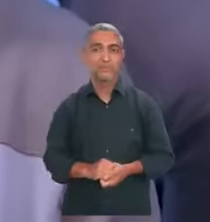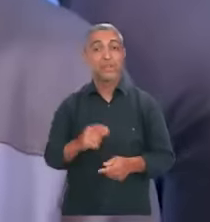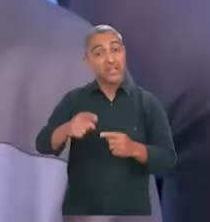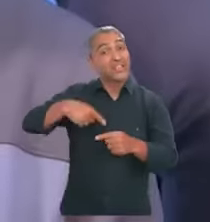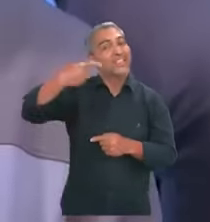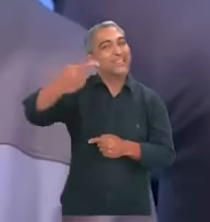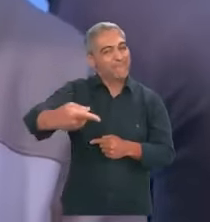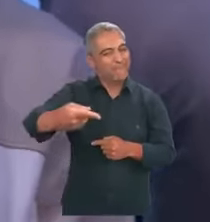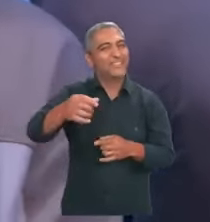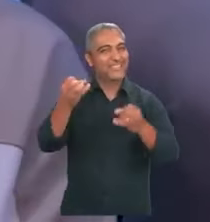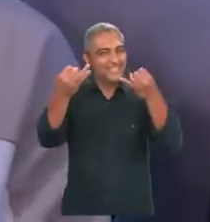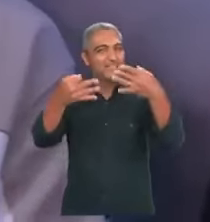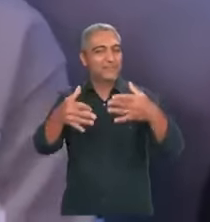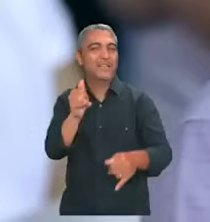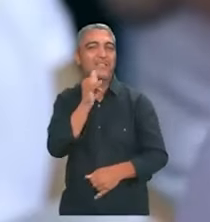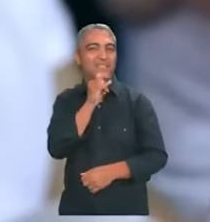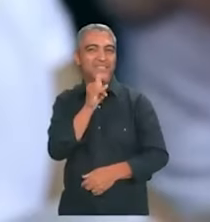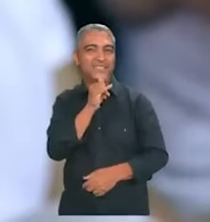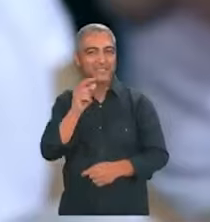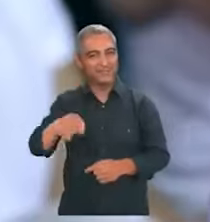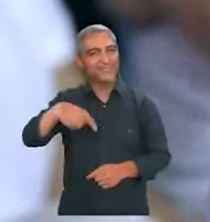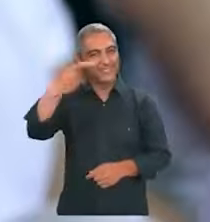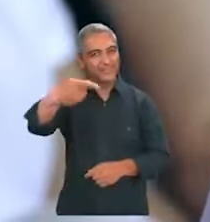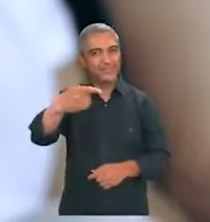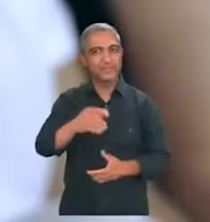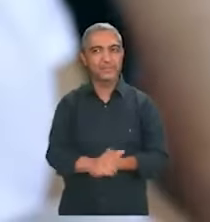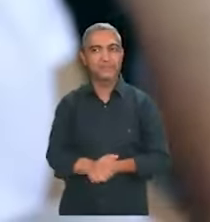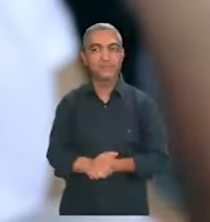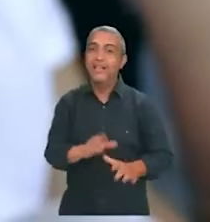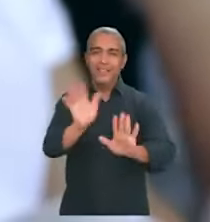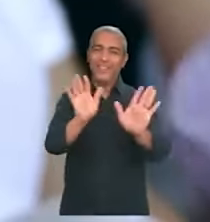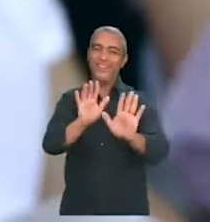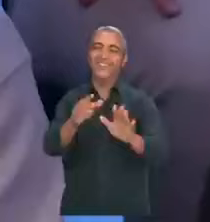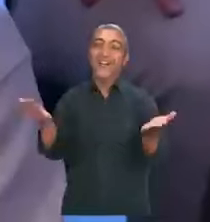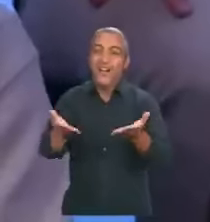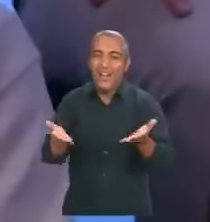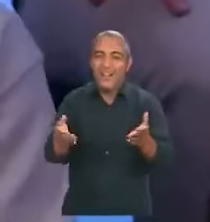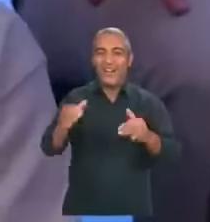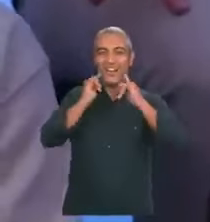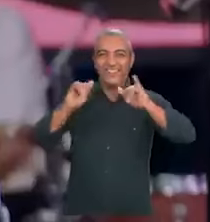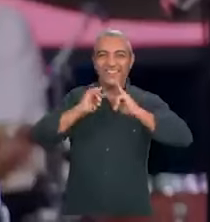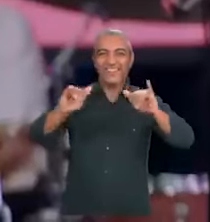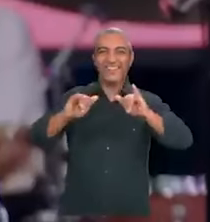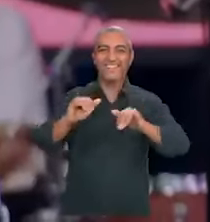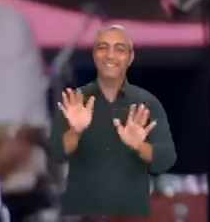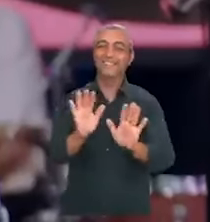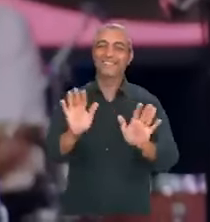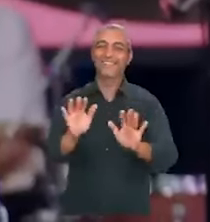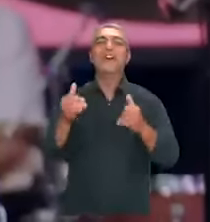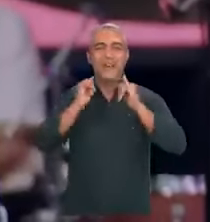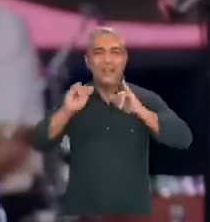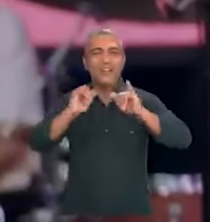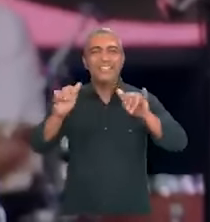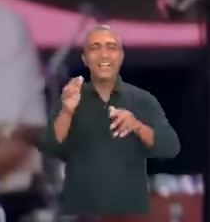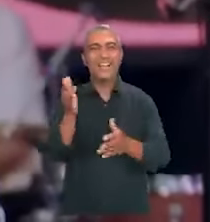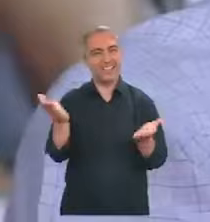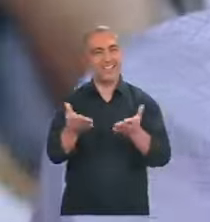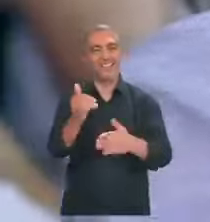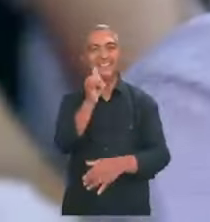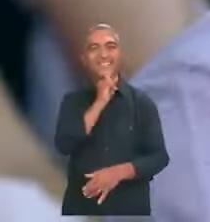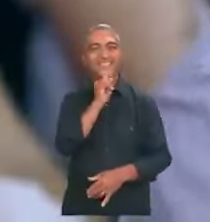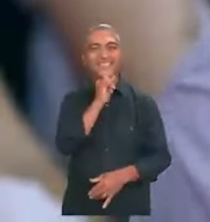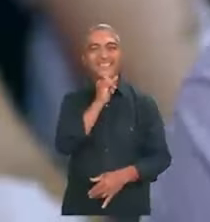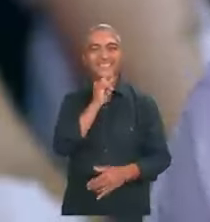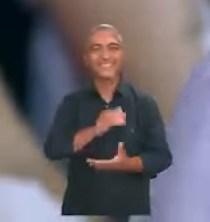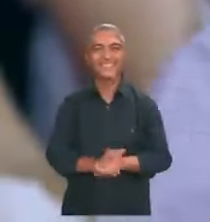tarde. Eu acho que vai ter uma oportunidade. Vou contar agora. Não consigo resistir. Exemplo. Acho que esse